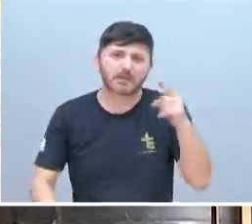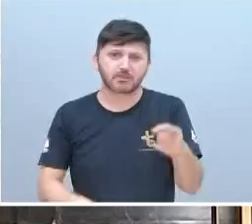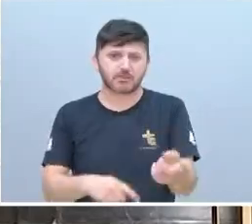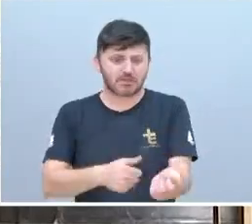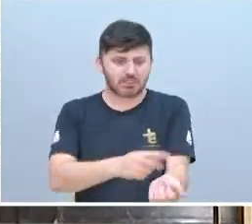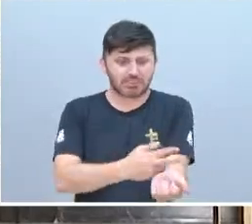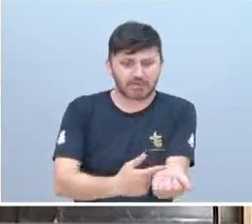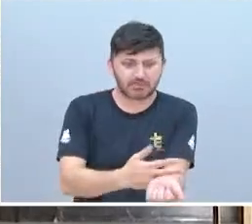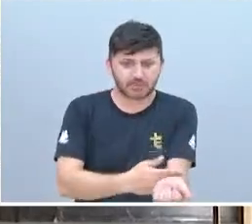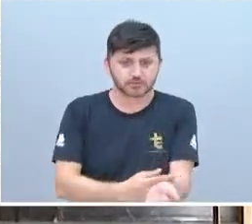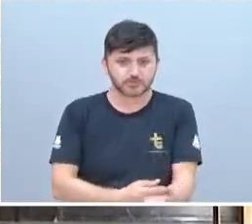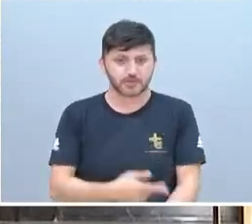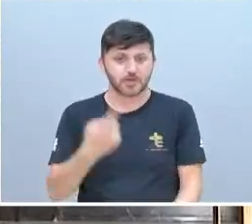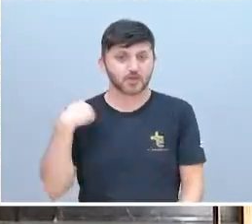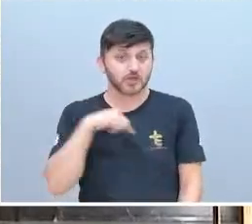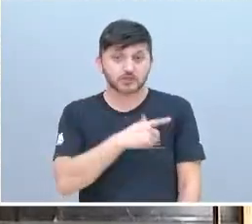temos